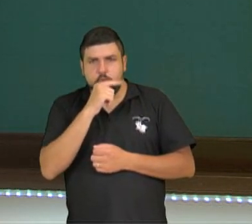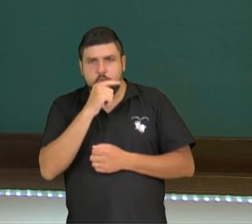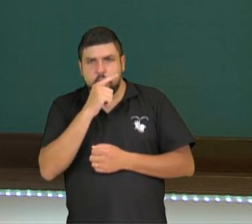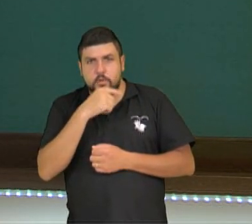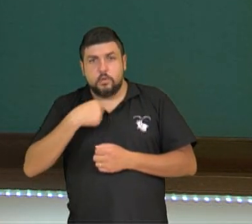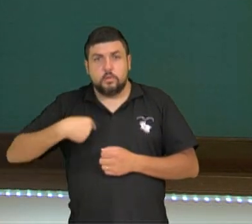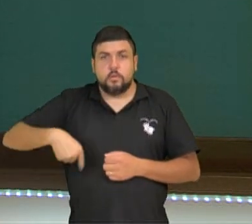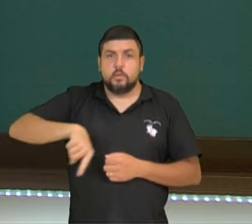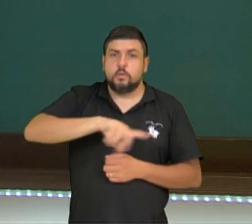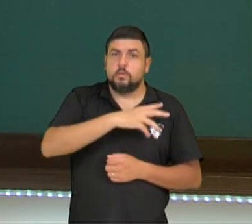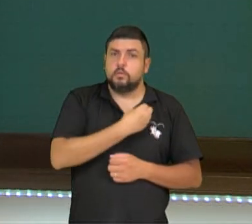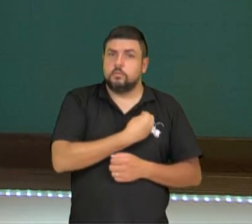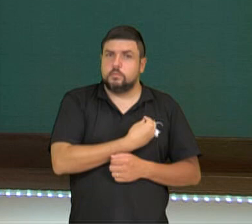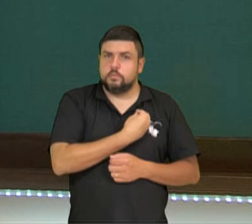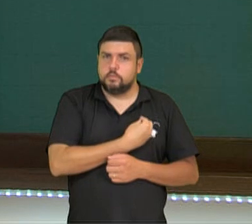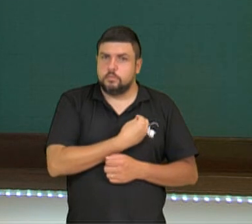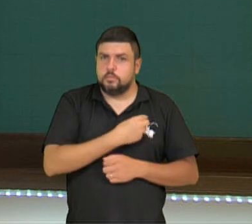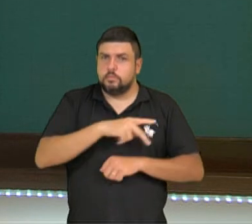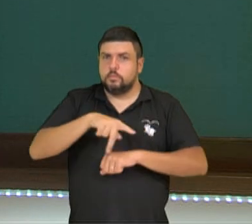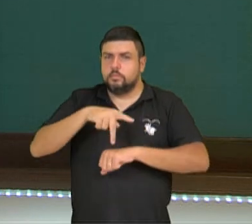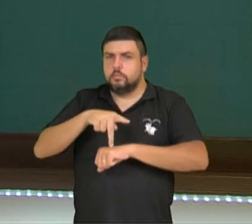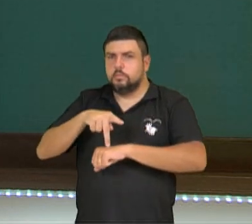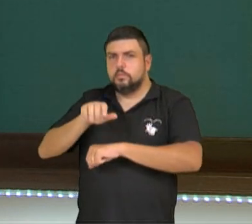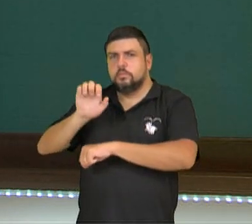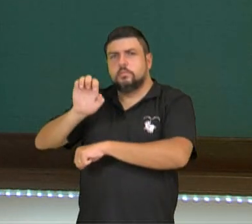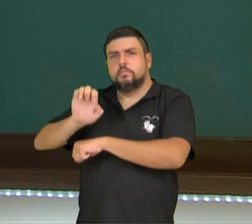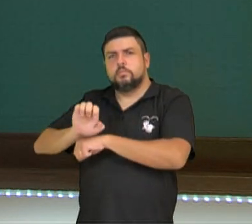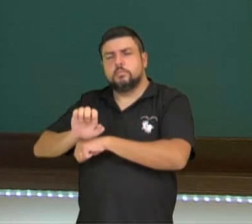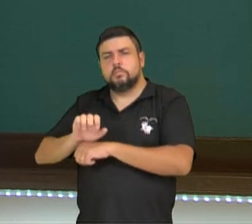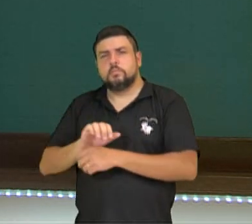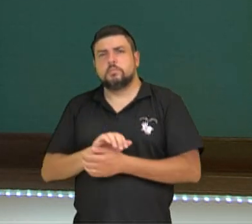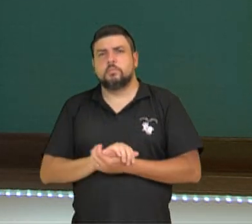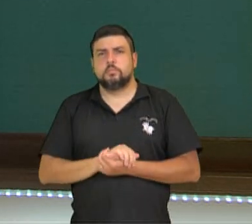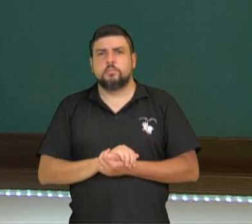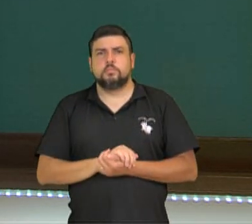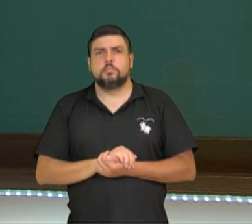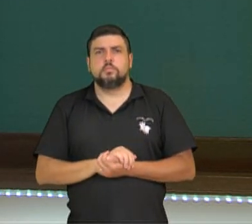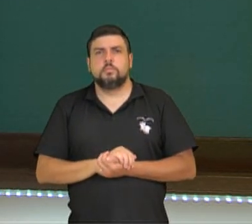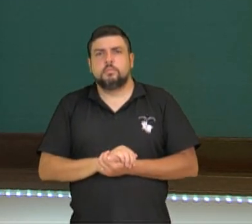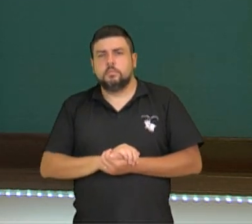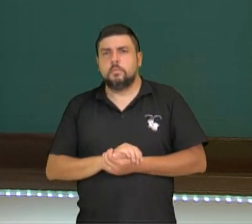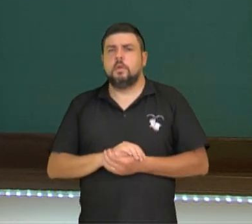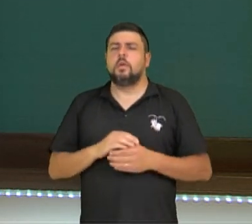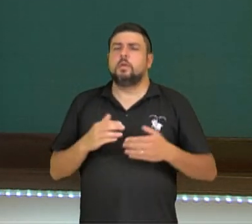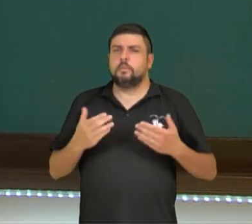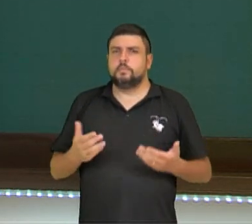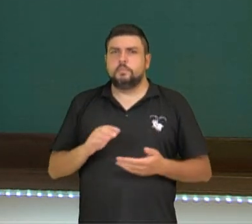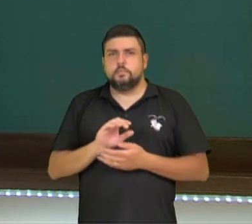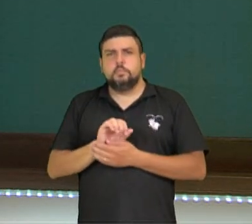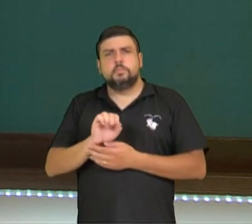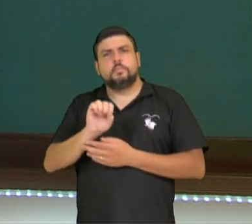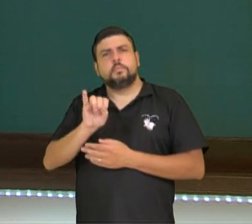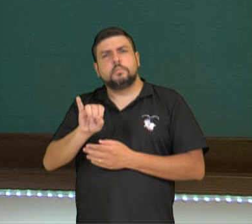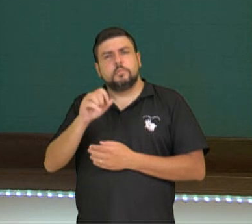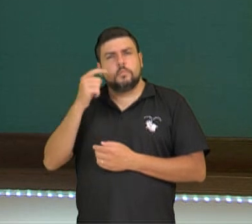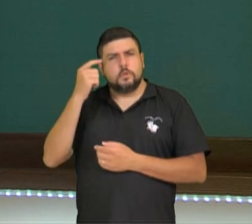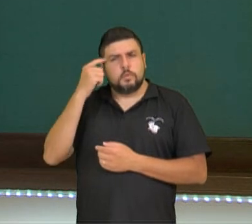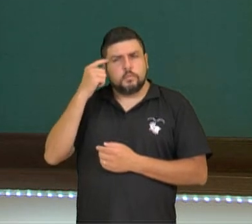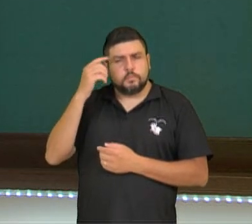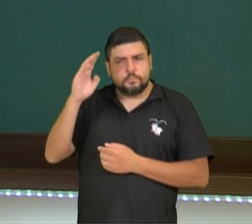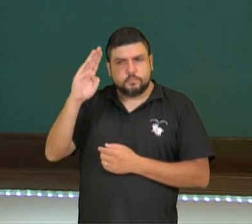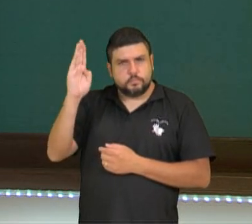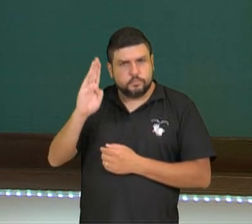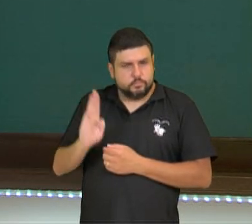nosso país e para o nosso estado? Então, pensando nesse sentido, se eu pensar em termos de Brasil,